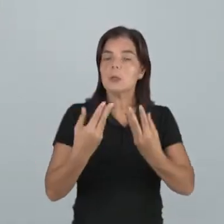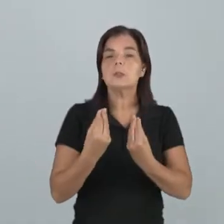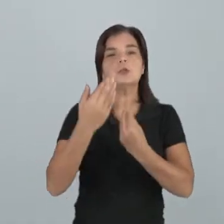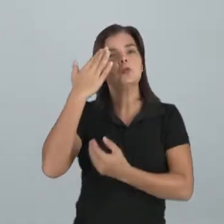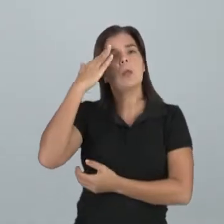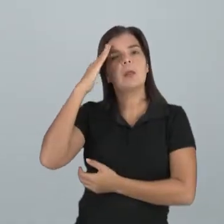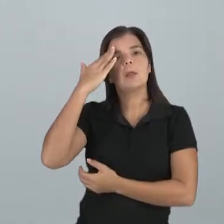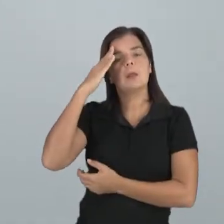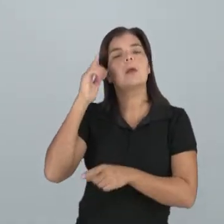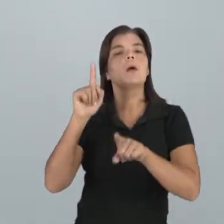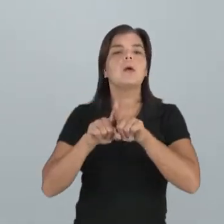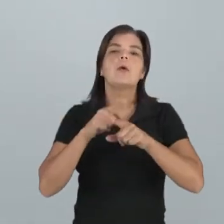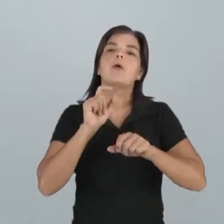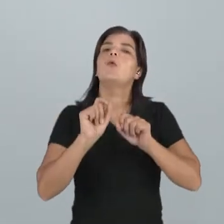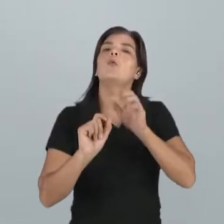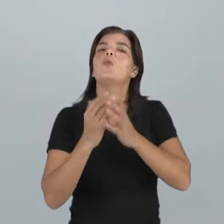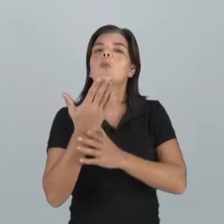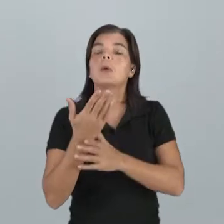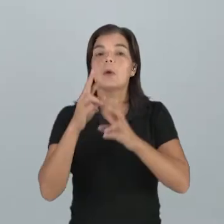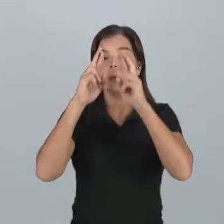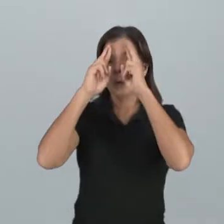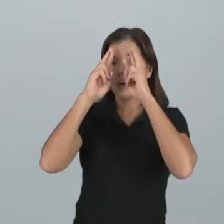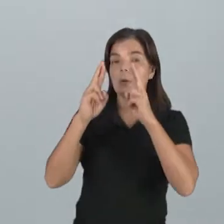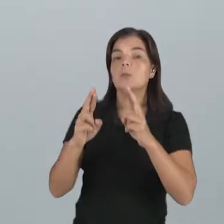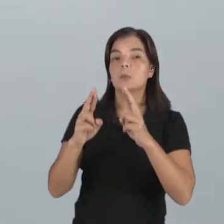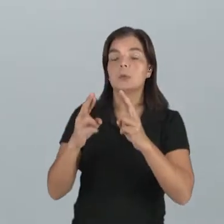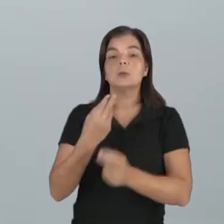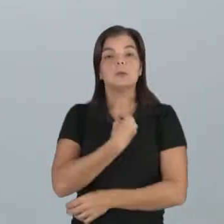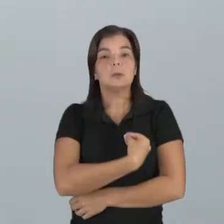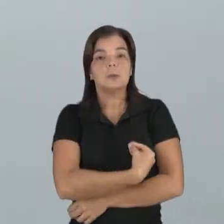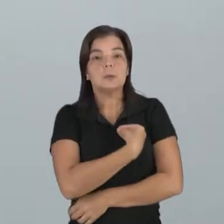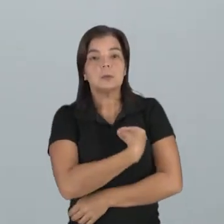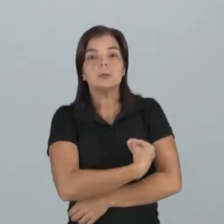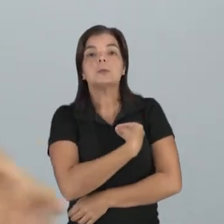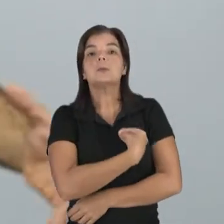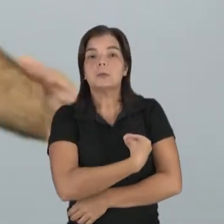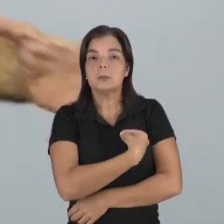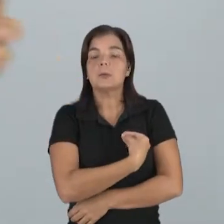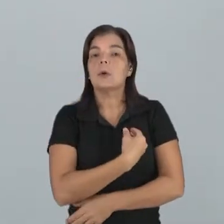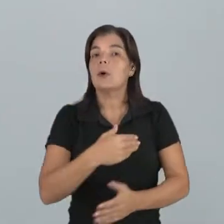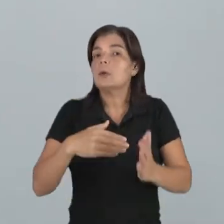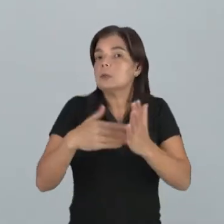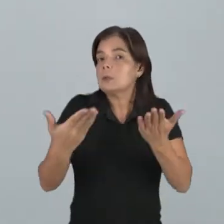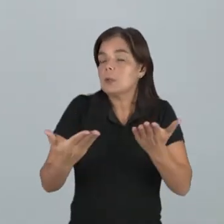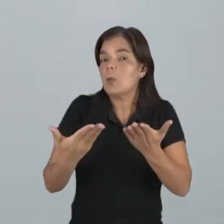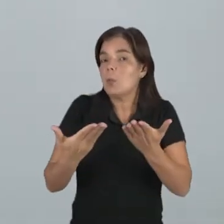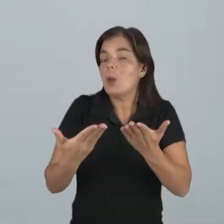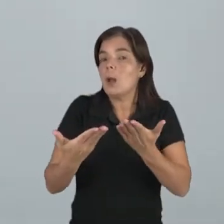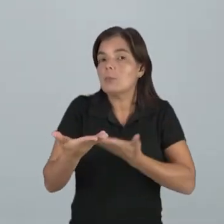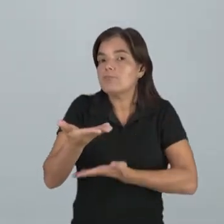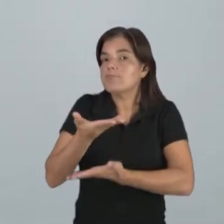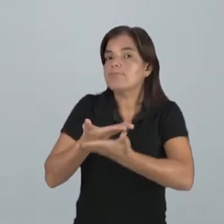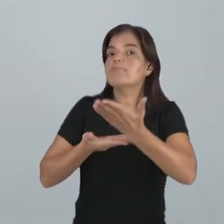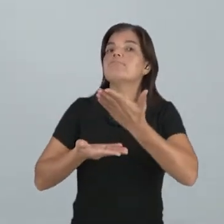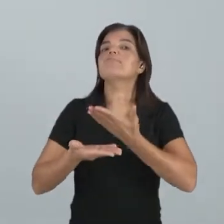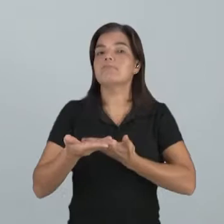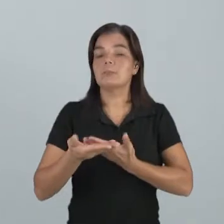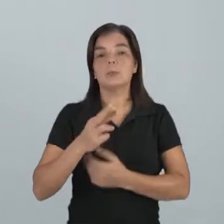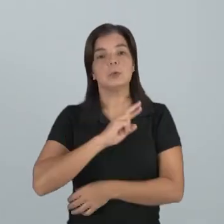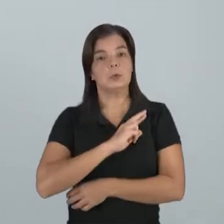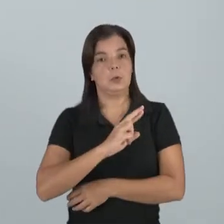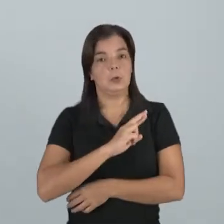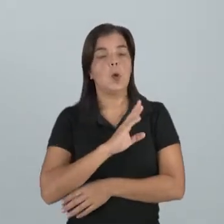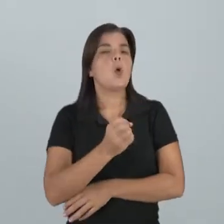de compreensão, e isso vai gerar o quê? Respeito, convivência e até o diálogo entre as